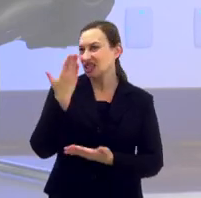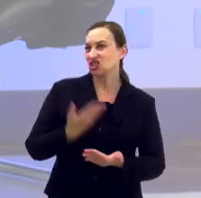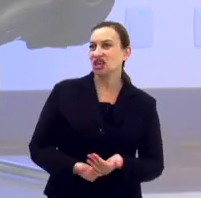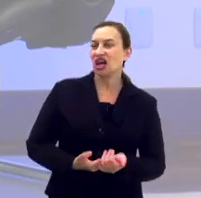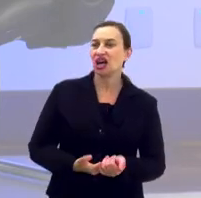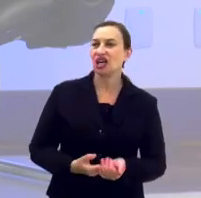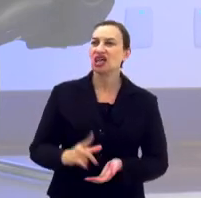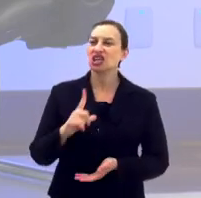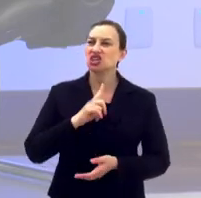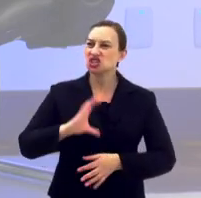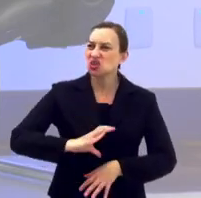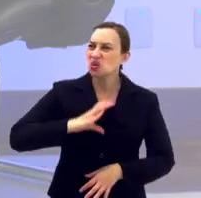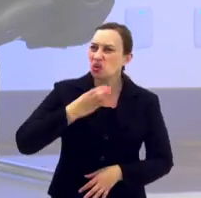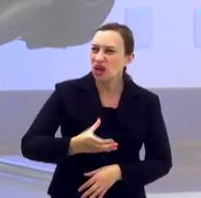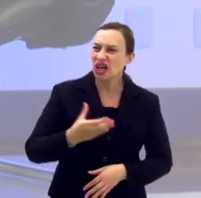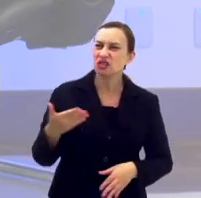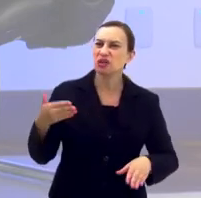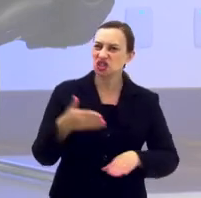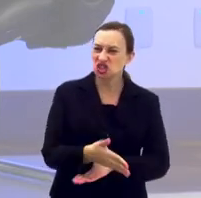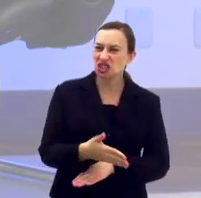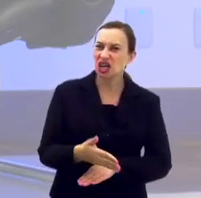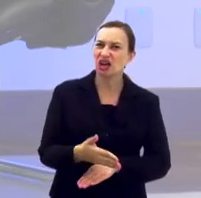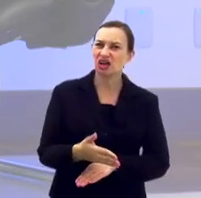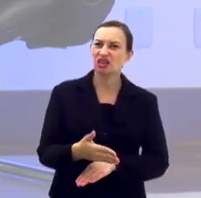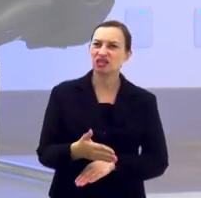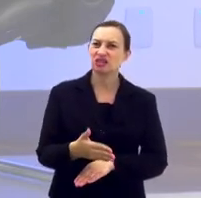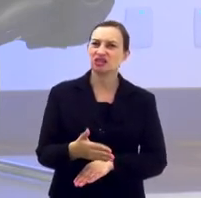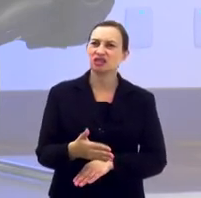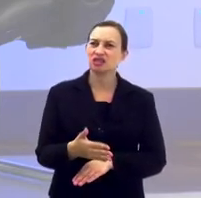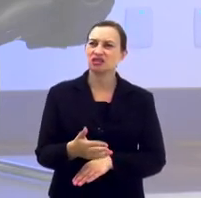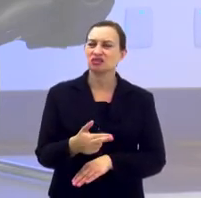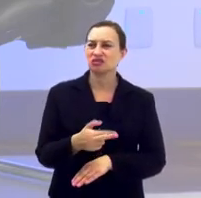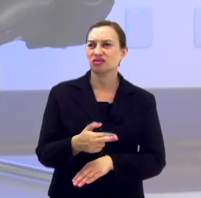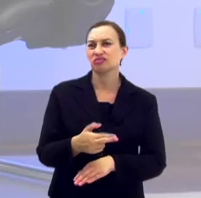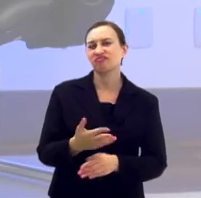Possível acreditar que haveria coragem para chegar ao ponto que chegou?